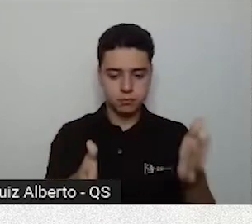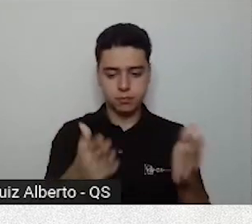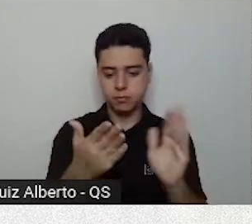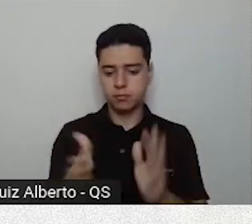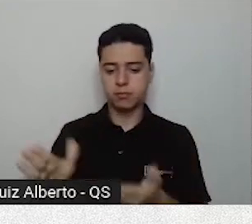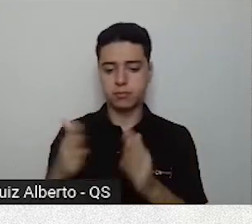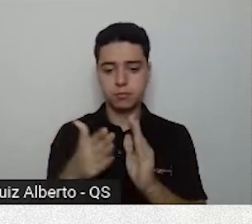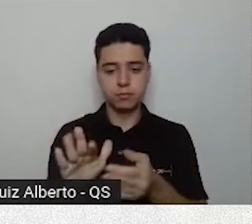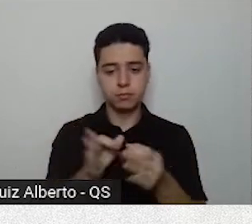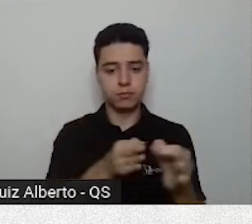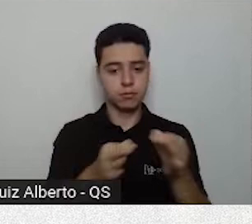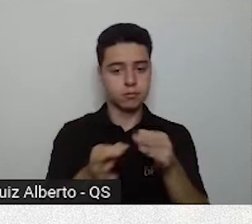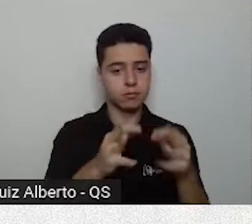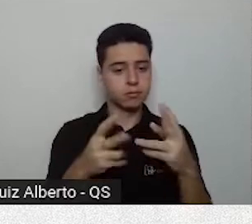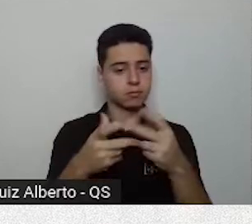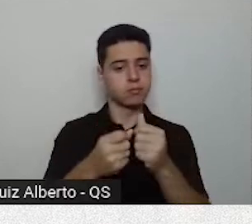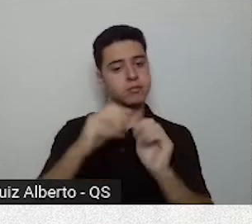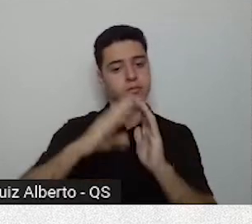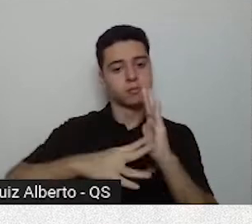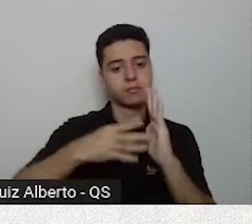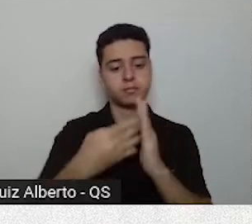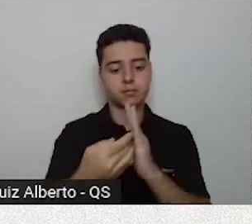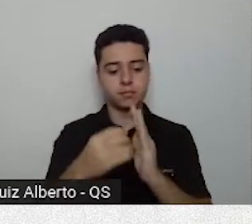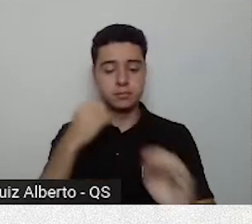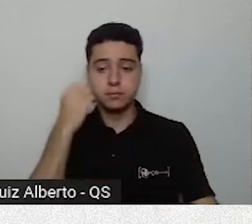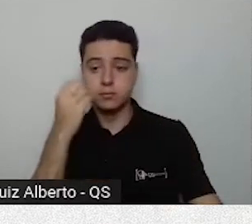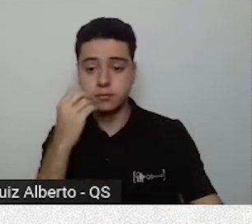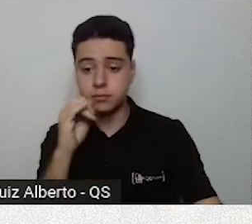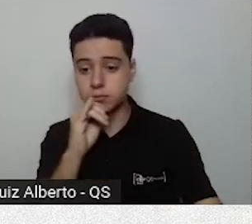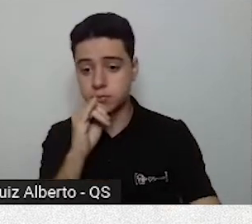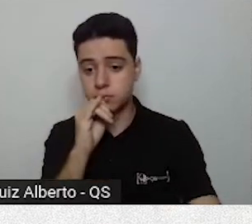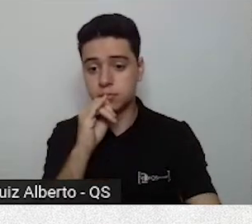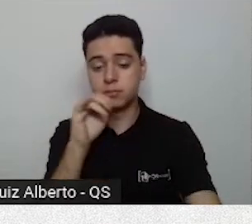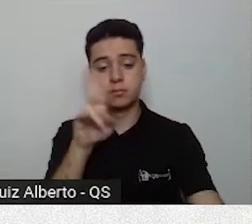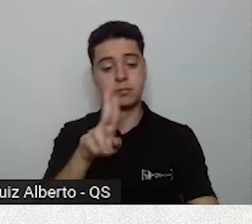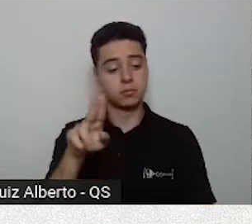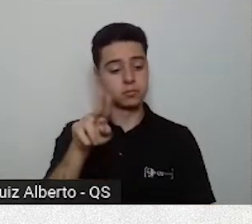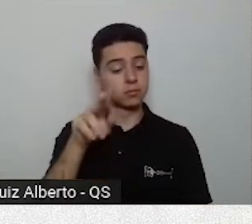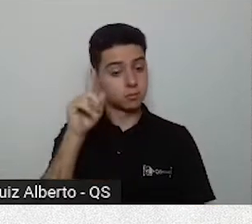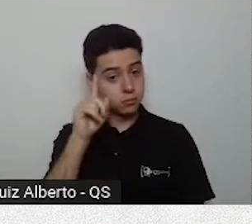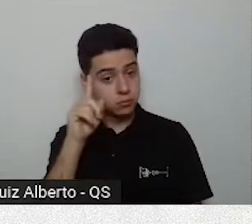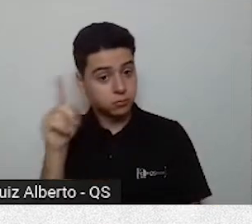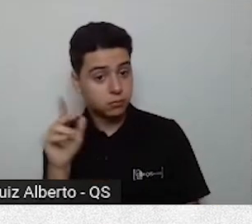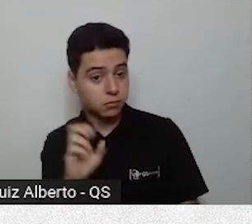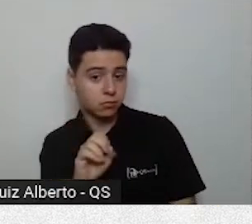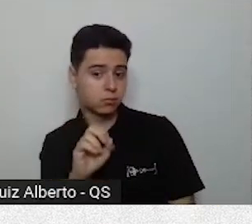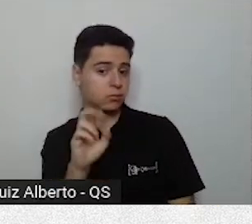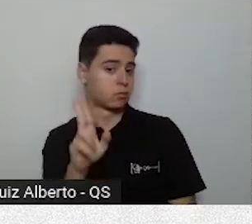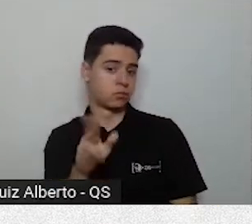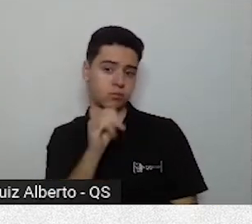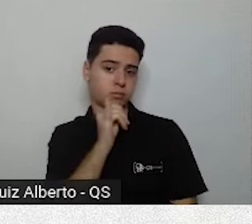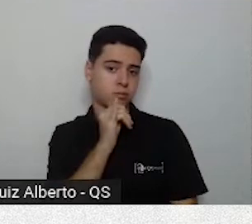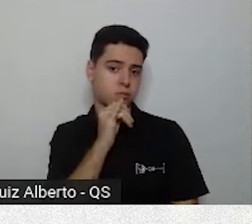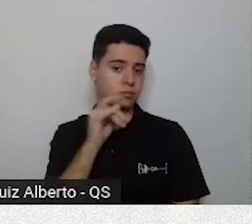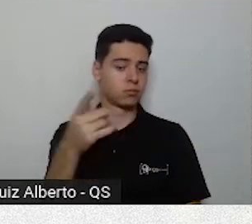tintas e tentar usar ou no mesmo dia ou no dia seguinte, de preferência.